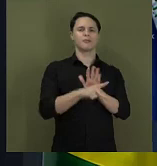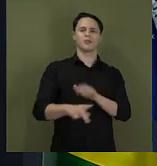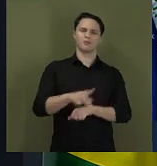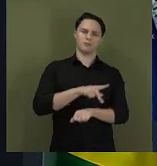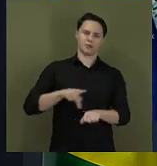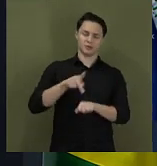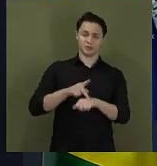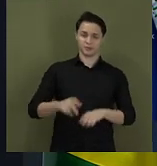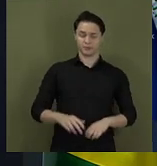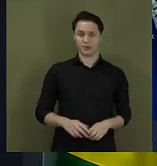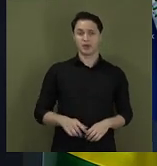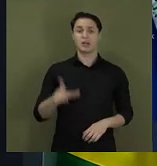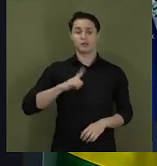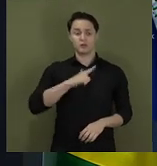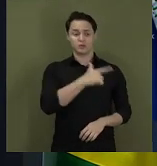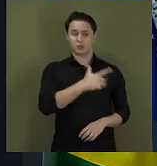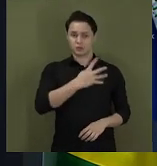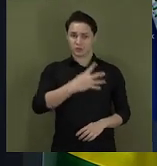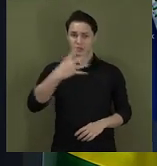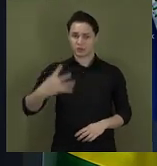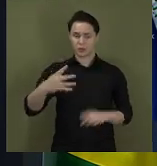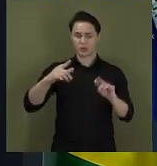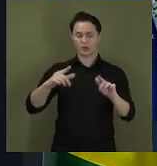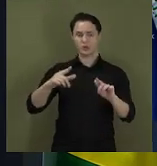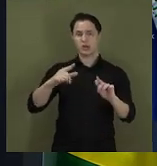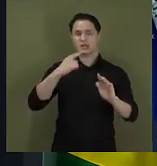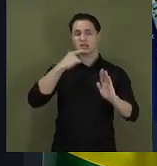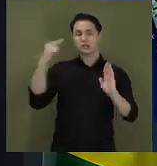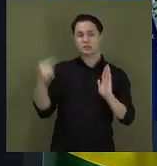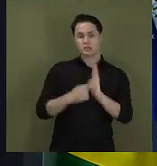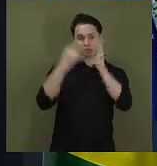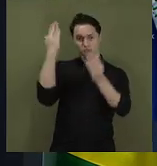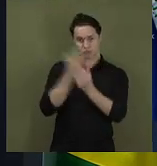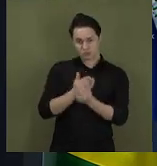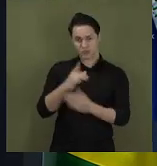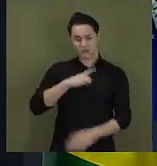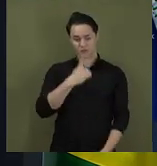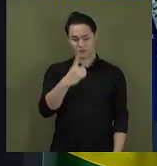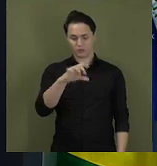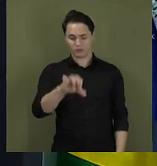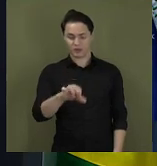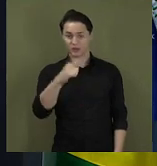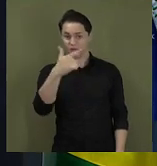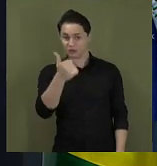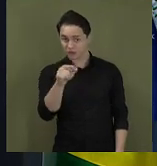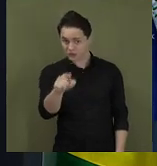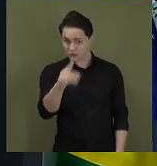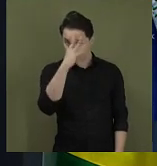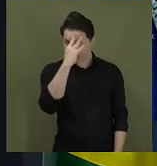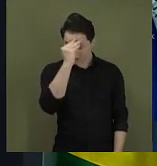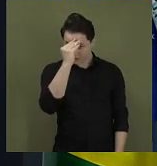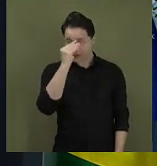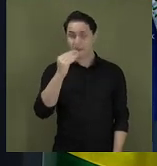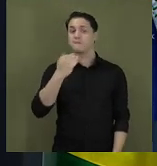Foram 244 ações penais, 1921, grava isso, mandados de